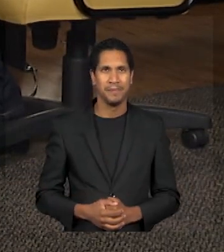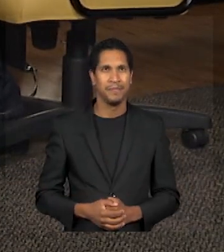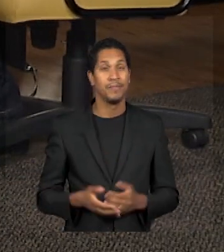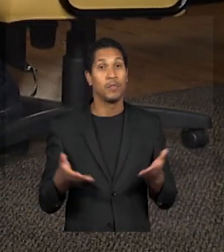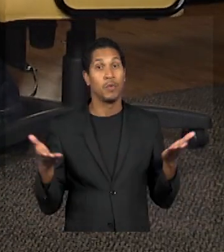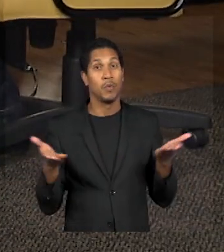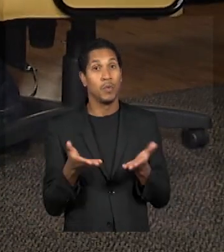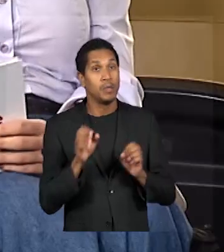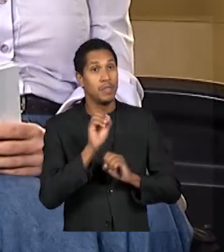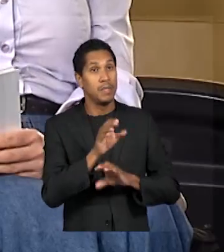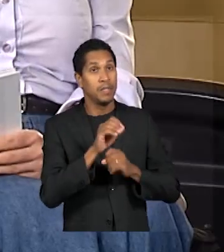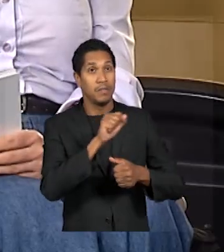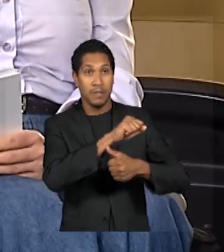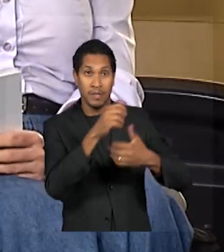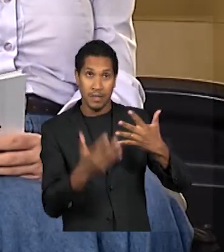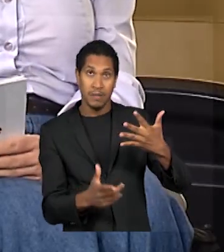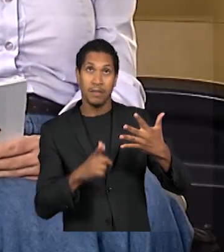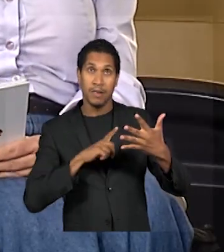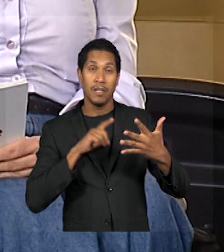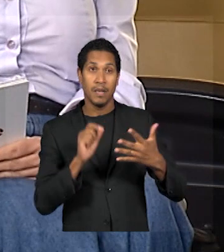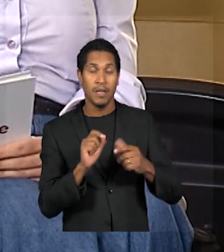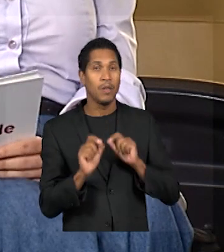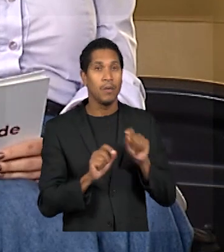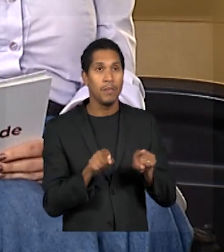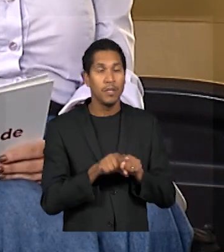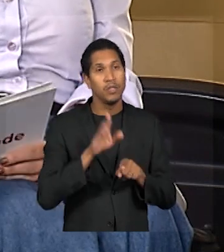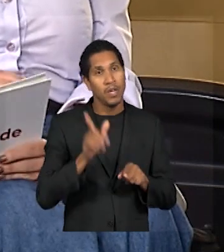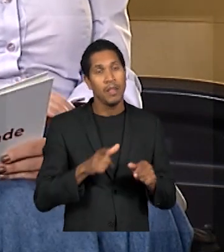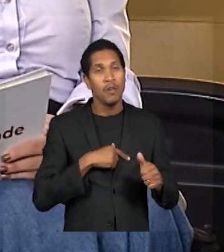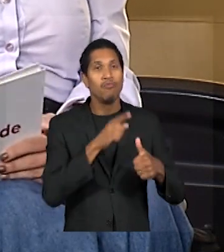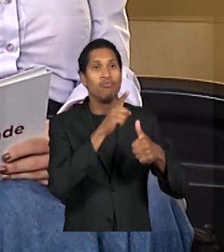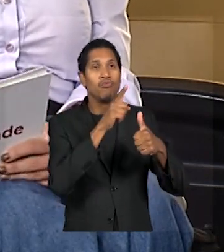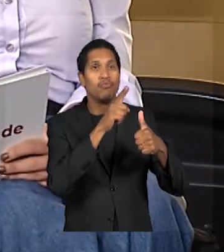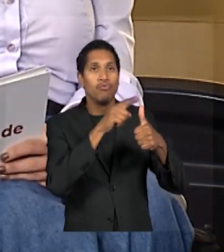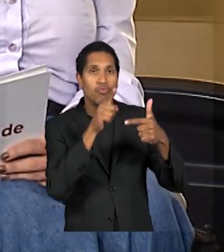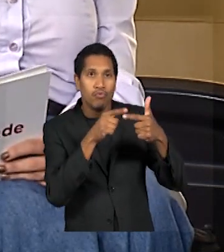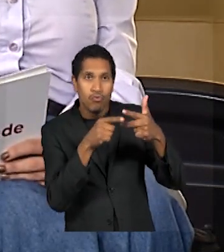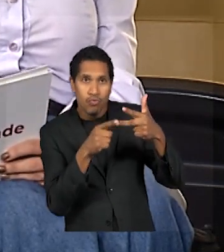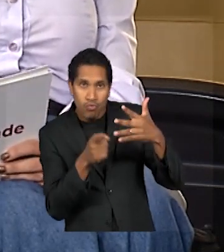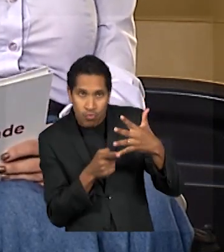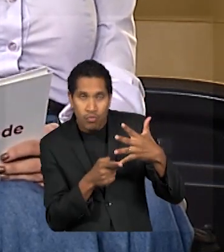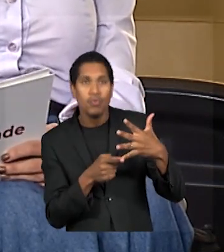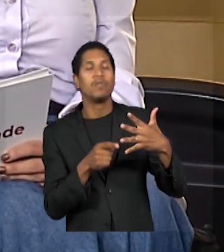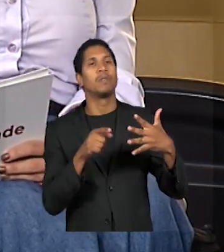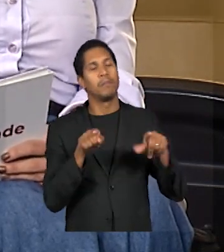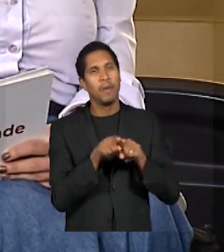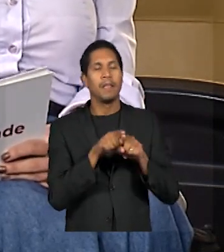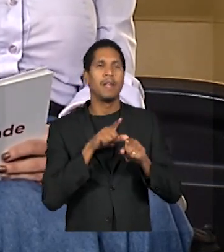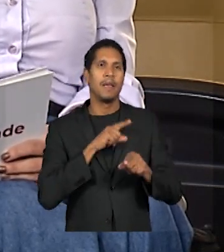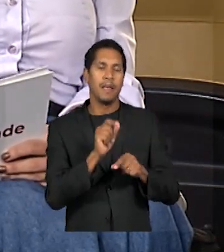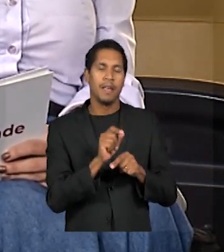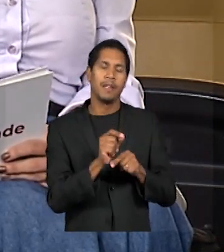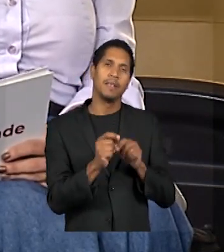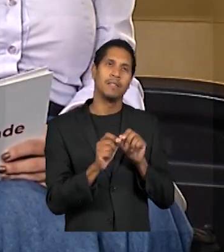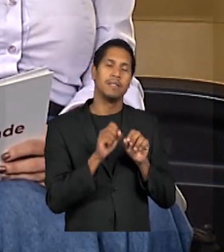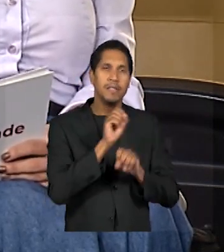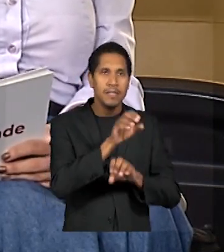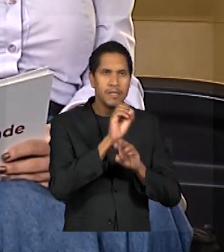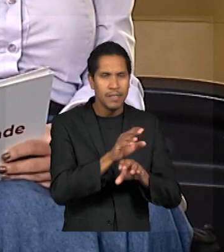o ensino de Libras é considerado uma modalidade de ensino e não uma parte da educação inclusiva. Isso tem